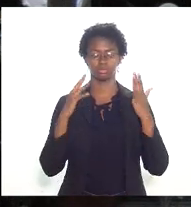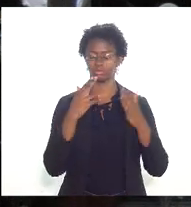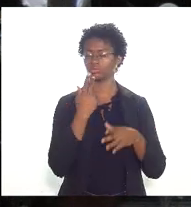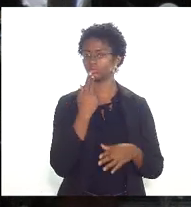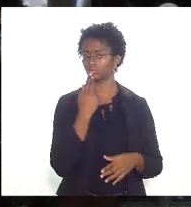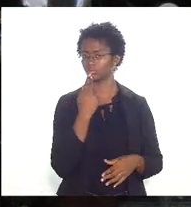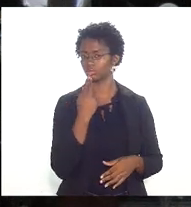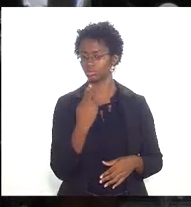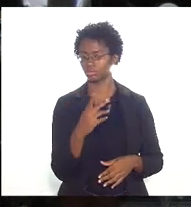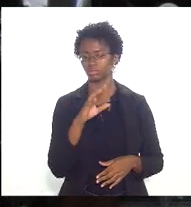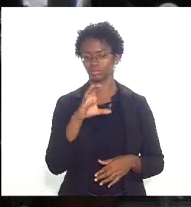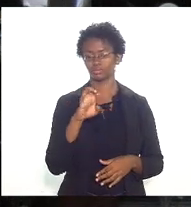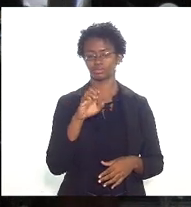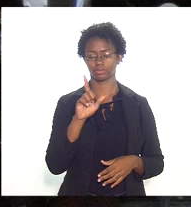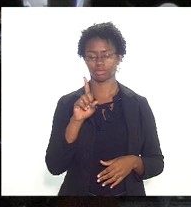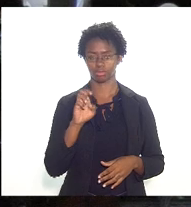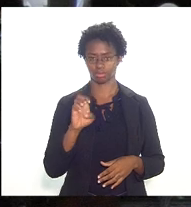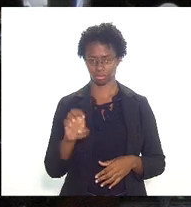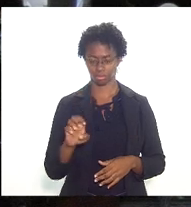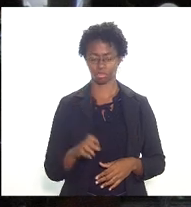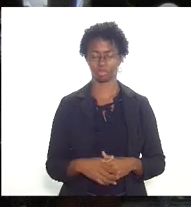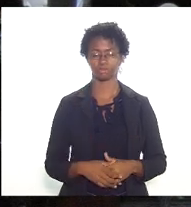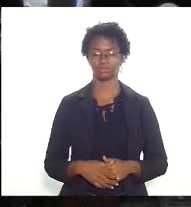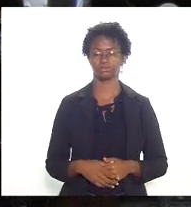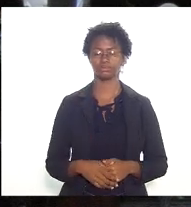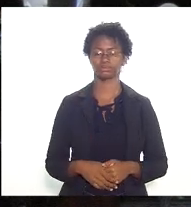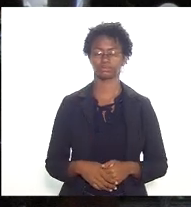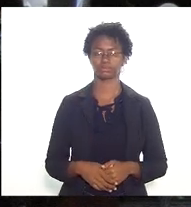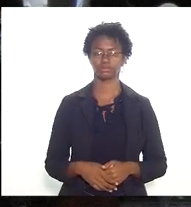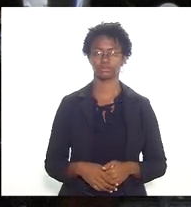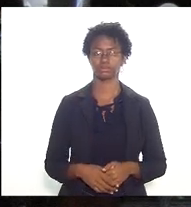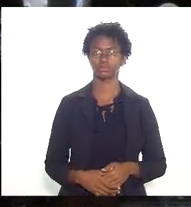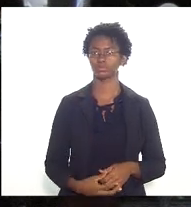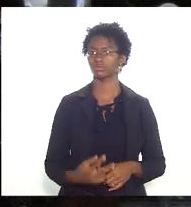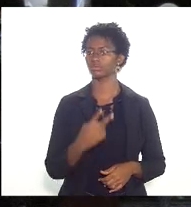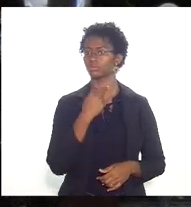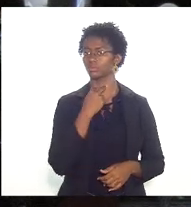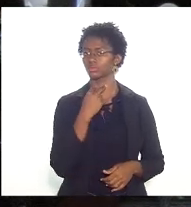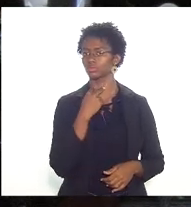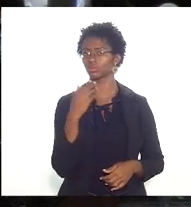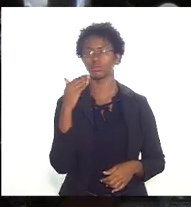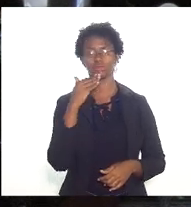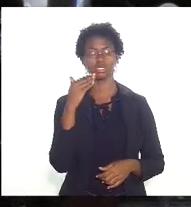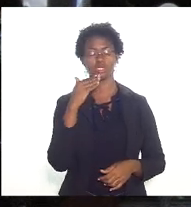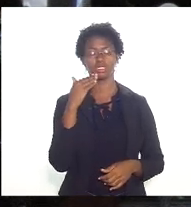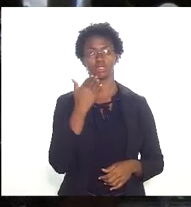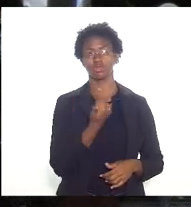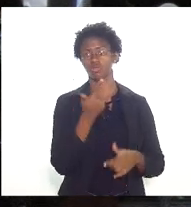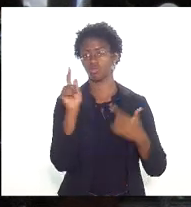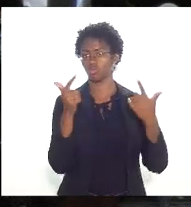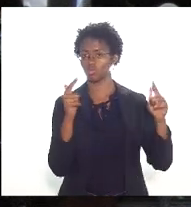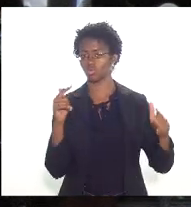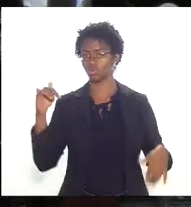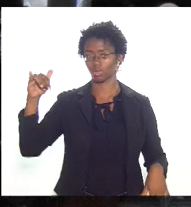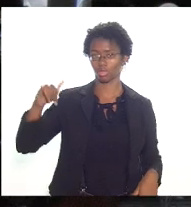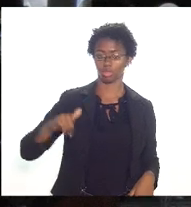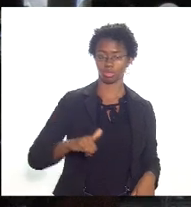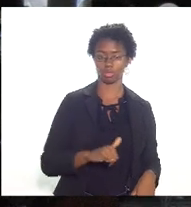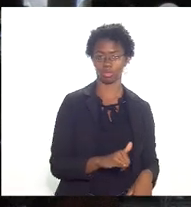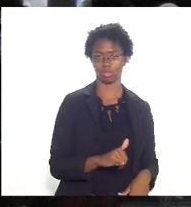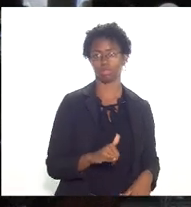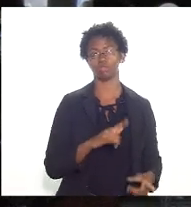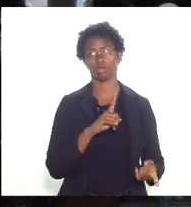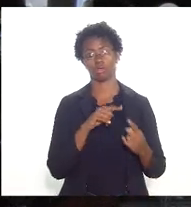da Cedae o que não dá para a gente também prejudicar os é mais aeroportos por conta dos Santos Dumont